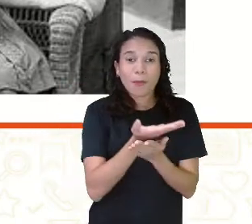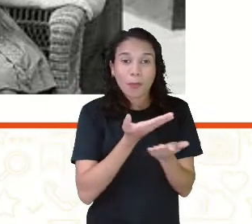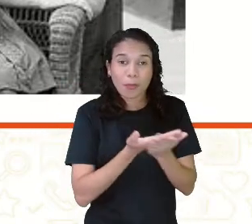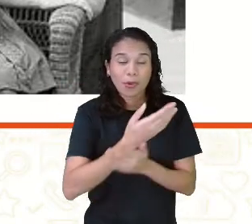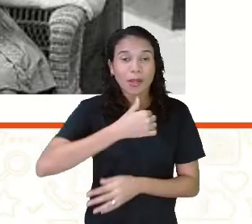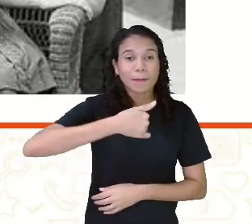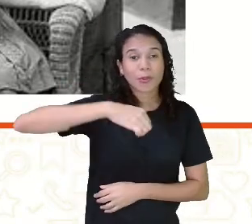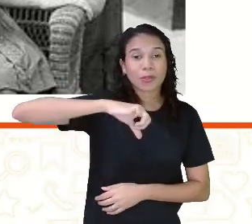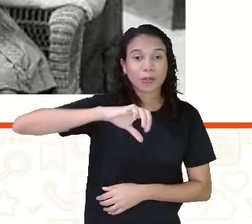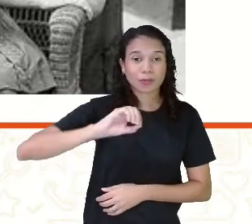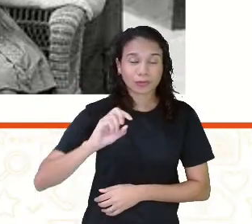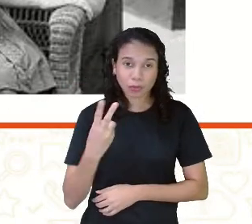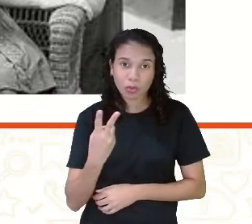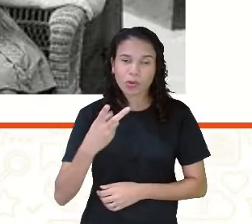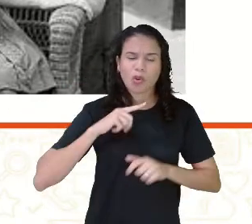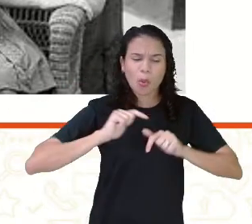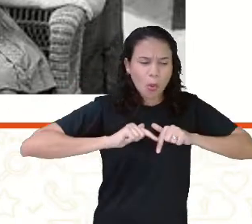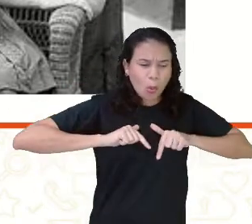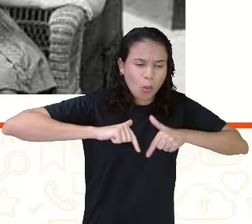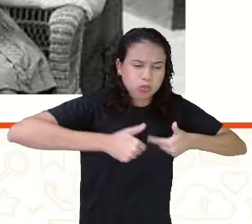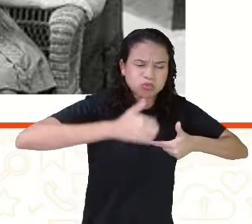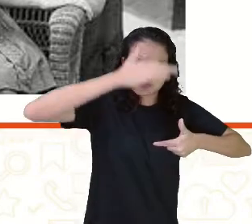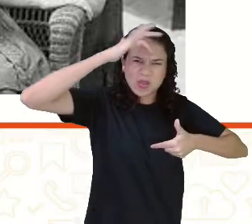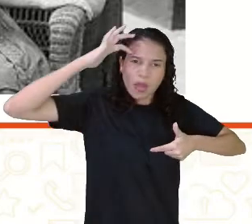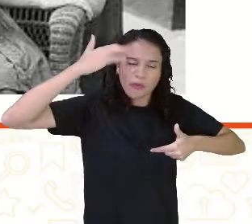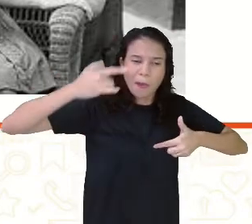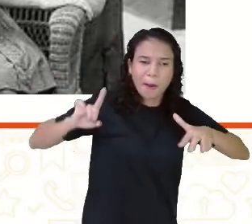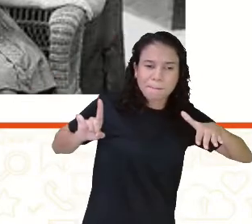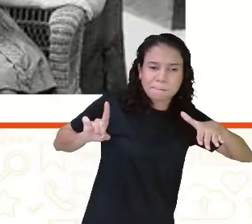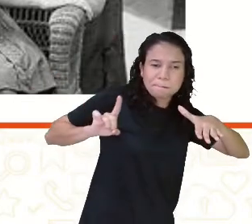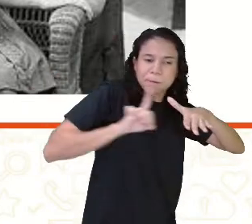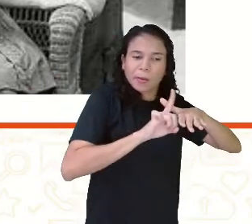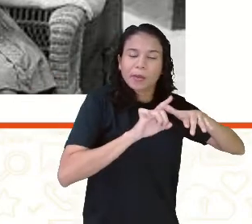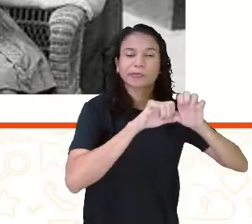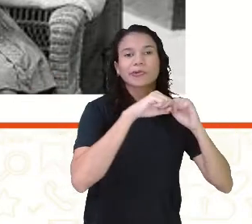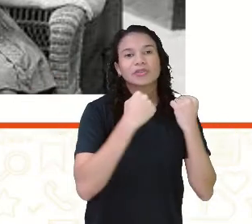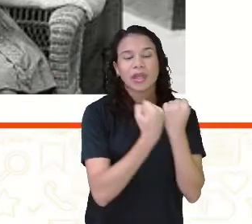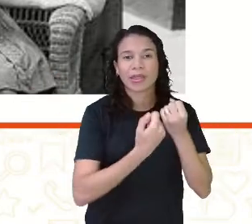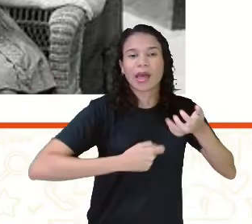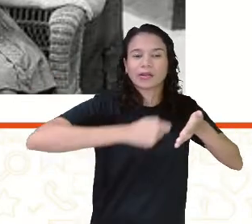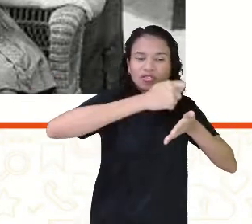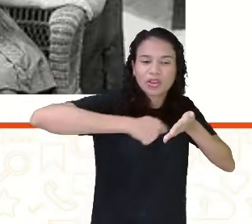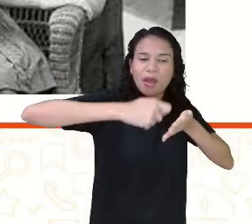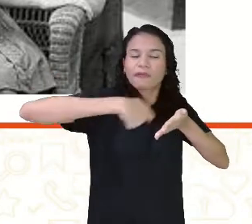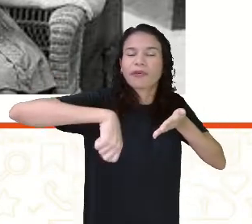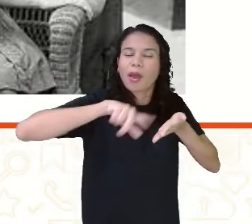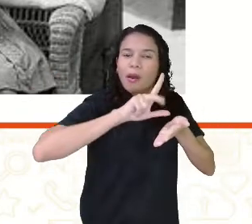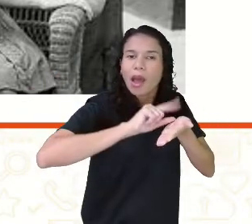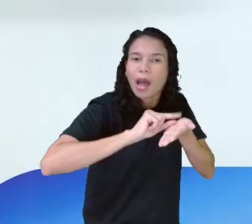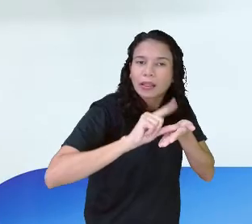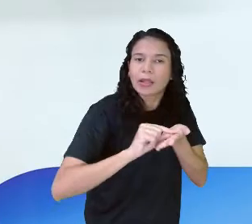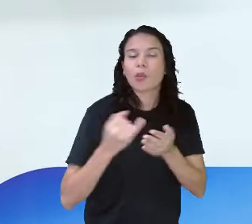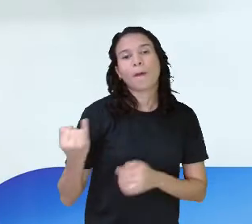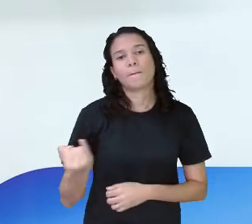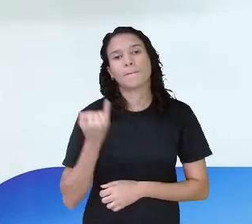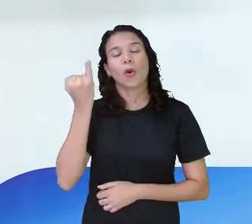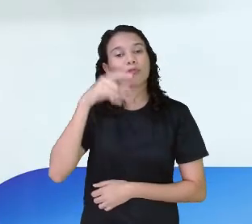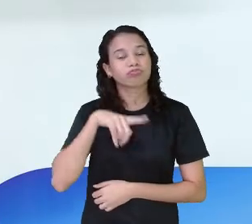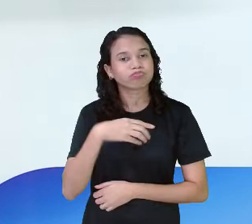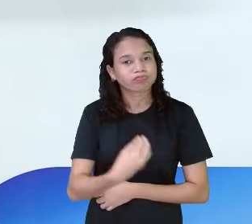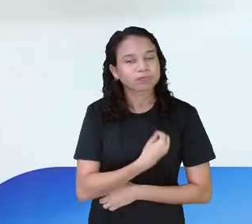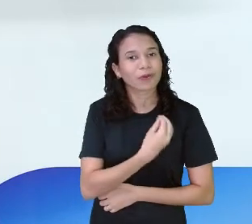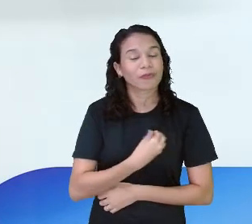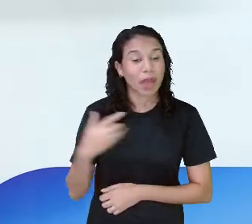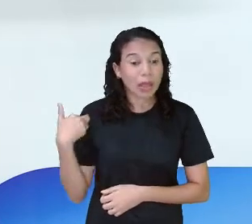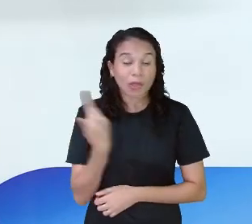1902. Em sua árdua luta para se integrar à sociedade, ela escreveu uma série de artigos. Artigos importantes, artigos que